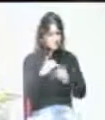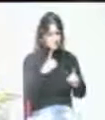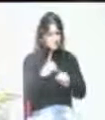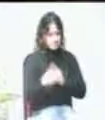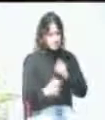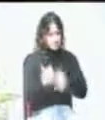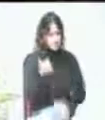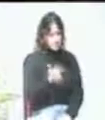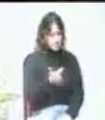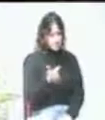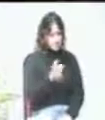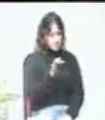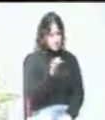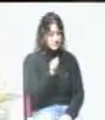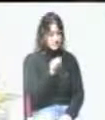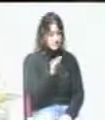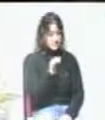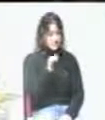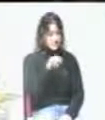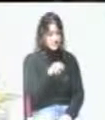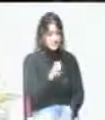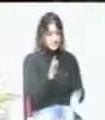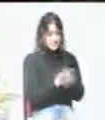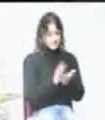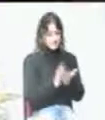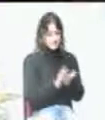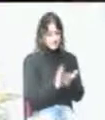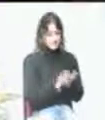adjunta, Fabiana de Amorim Marcelo.